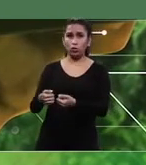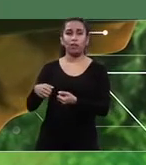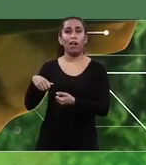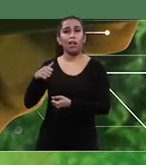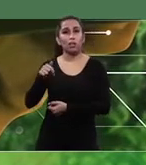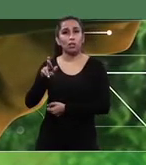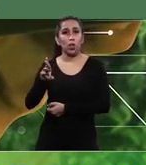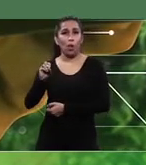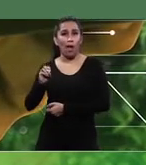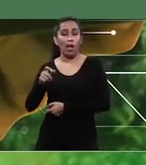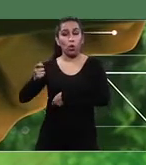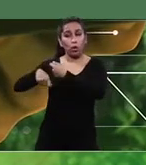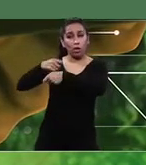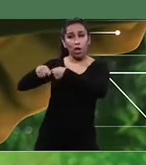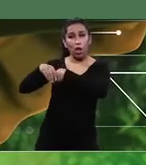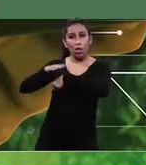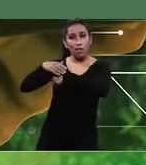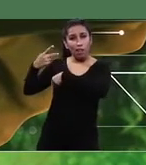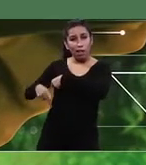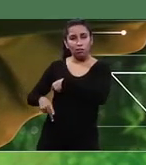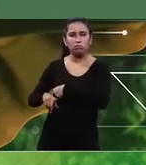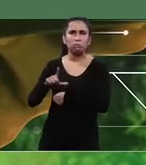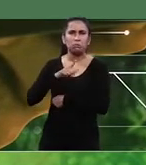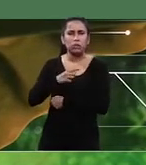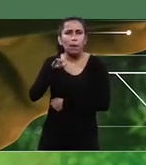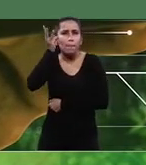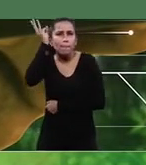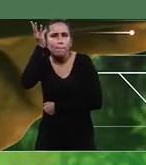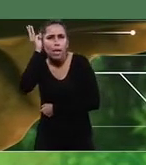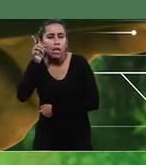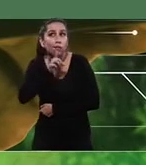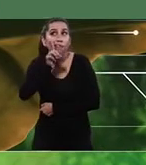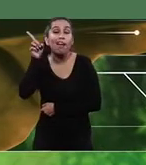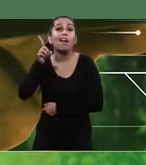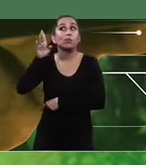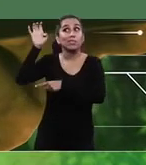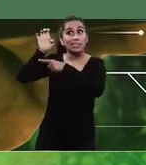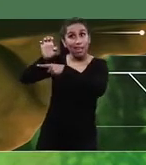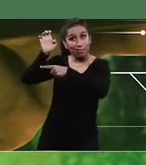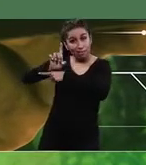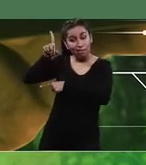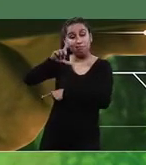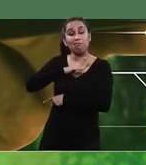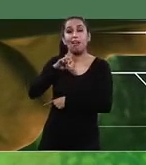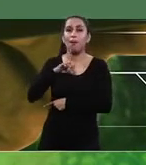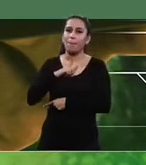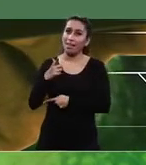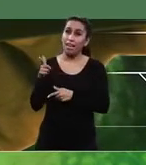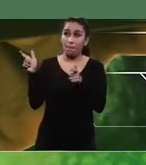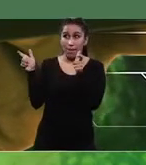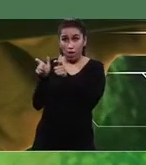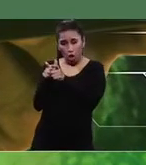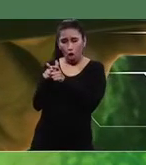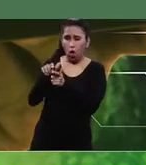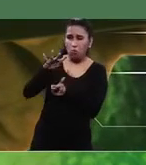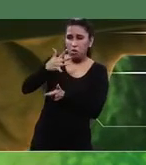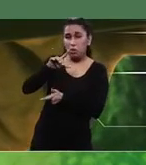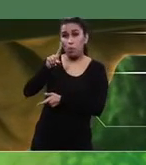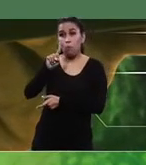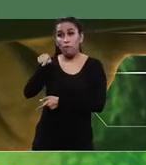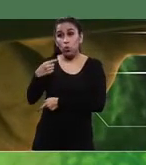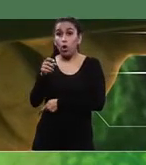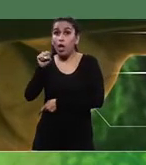agronegócio no período. Maranhão, que é um estado também que tem uma representação já menor de 1,8%